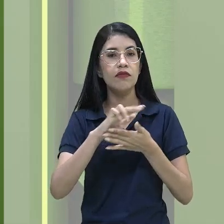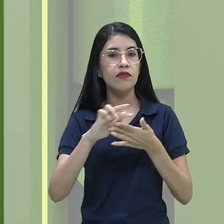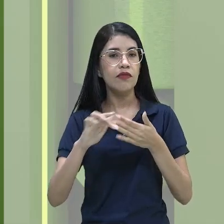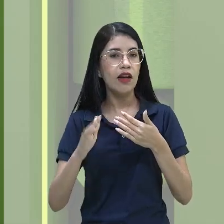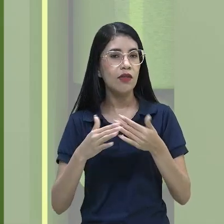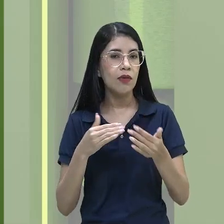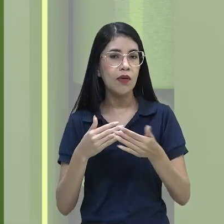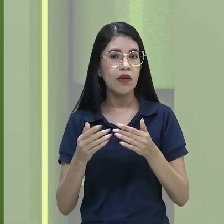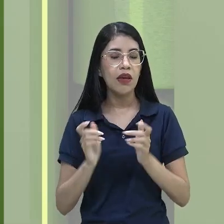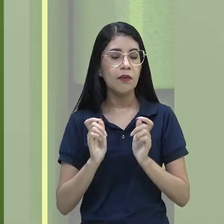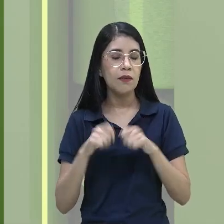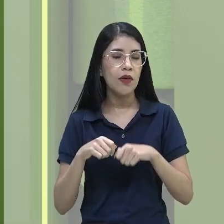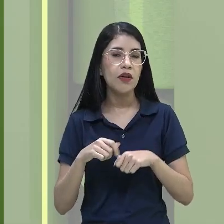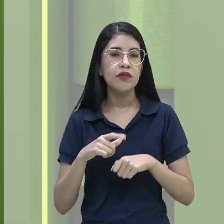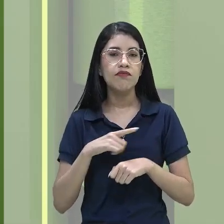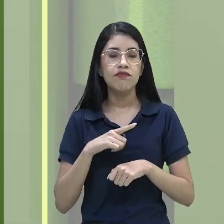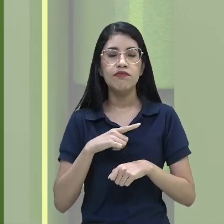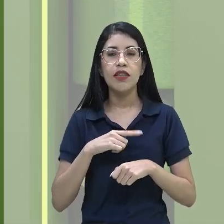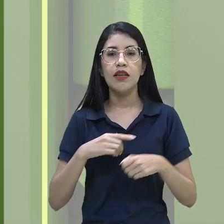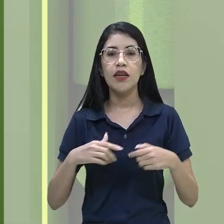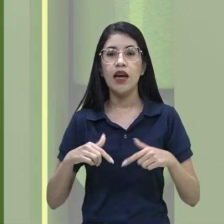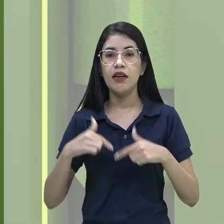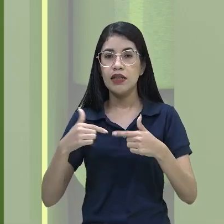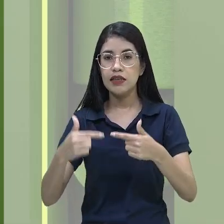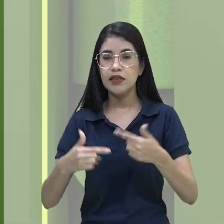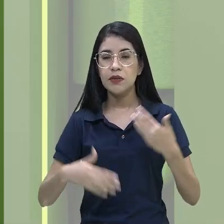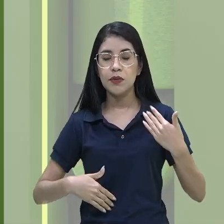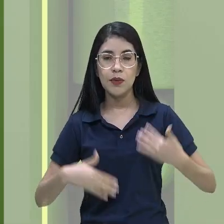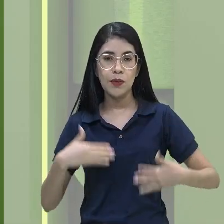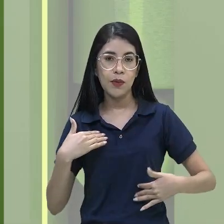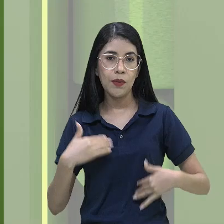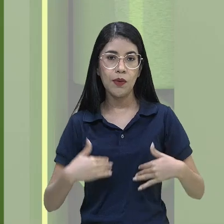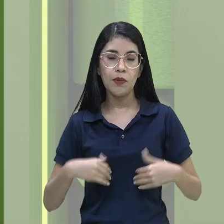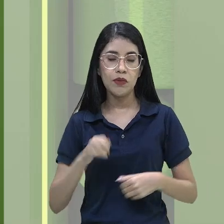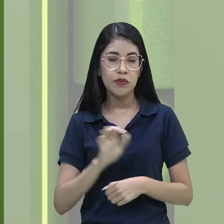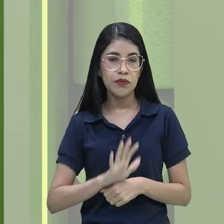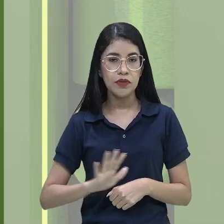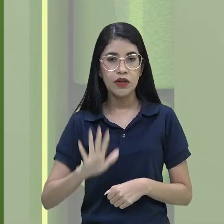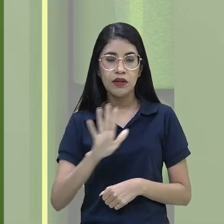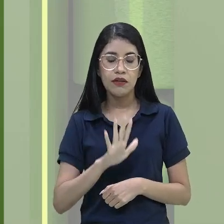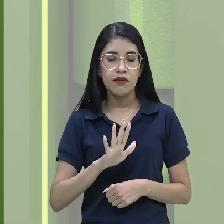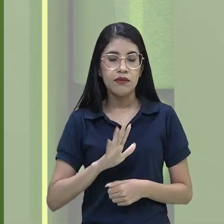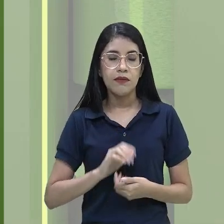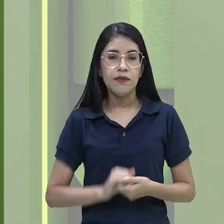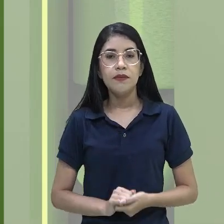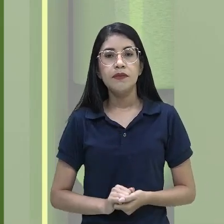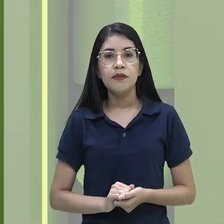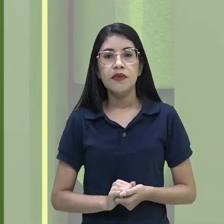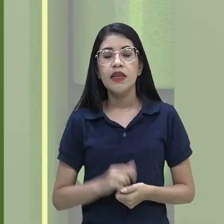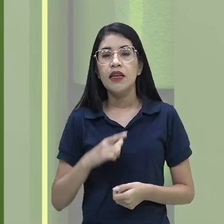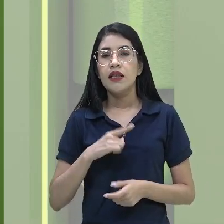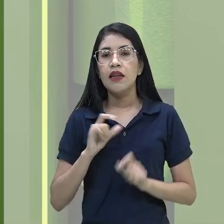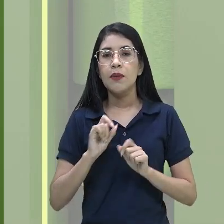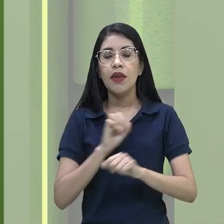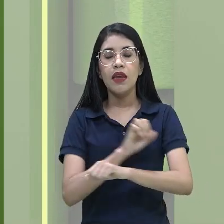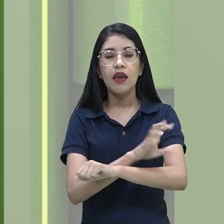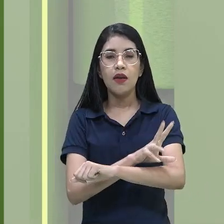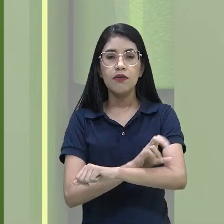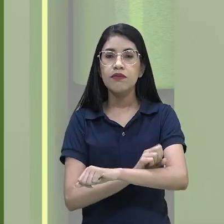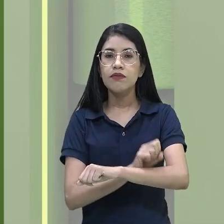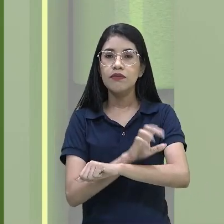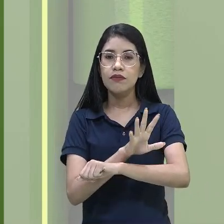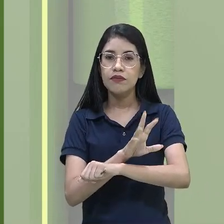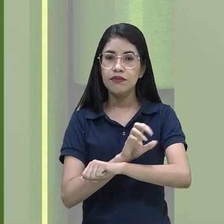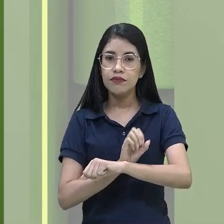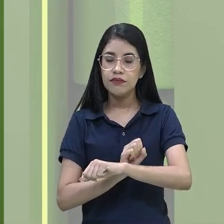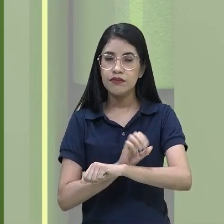movimento que nós possamos fazer com as nossas estruturas, né, corporais, que tem ali contração e